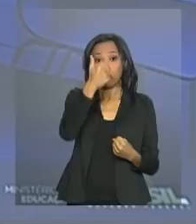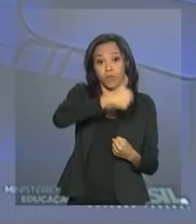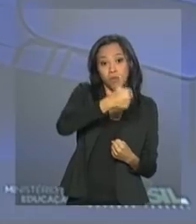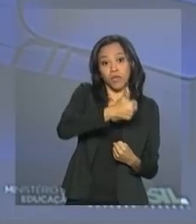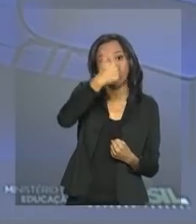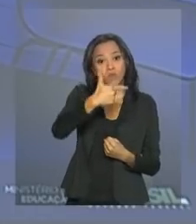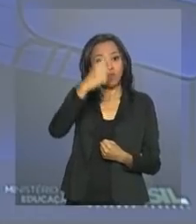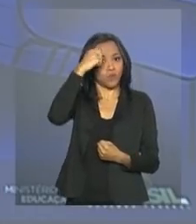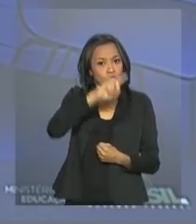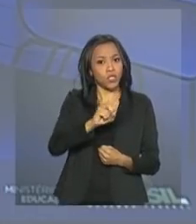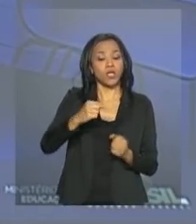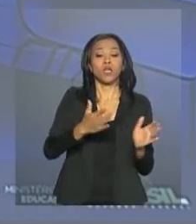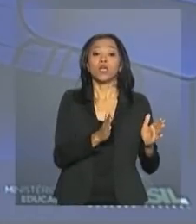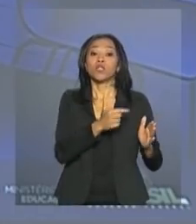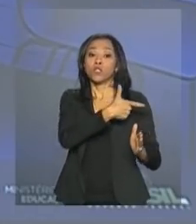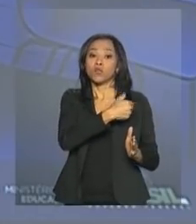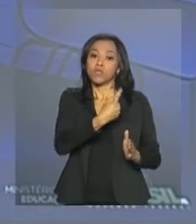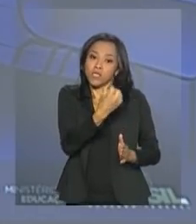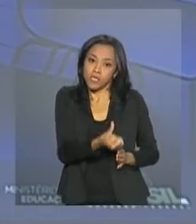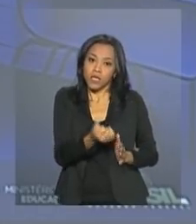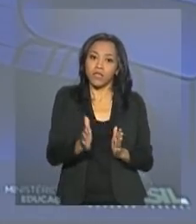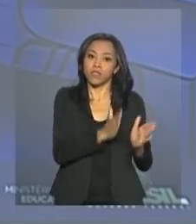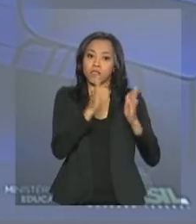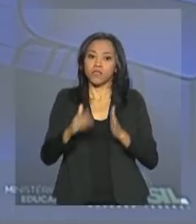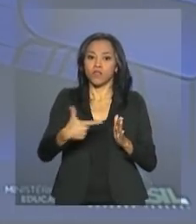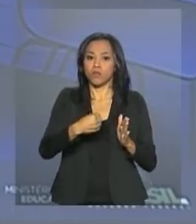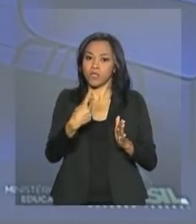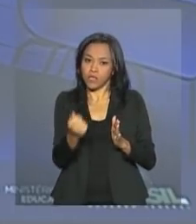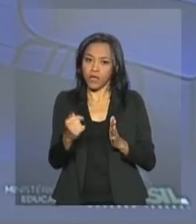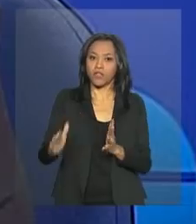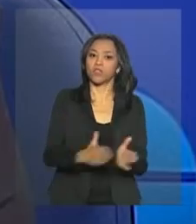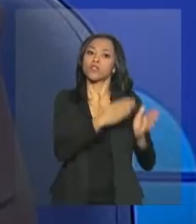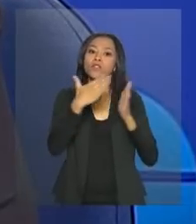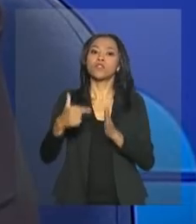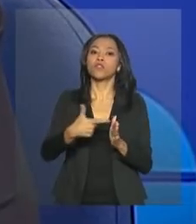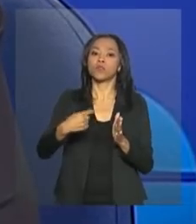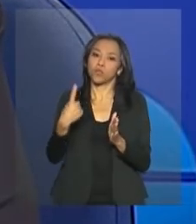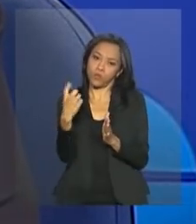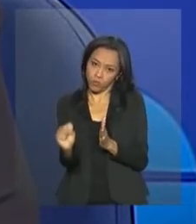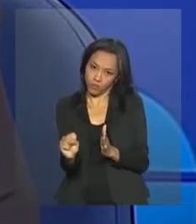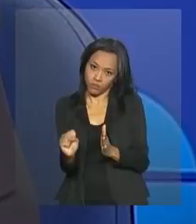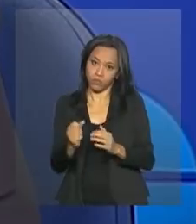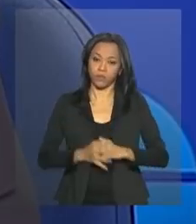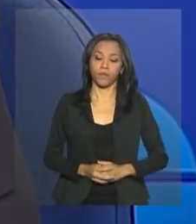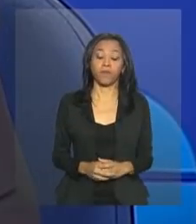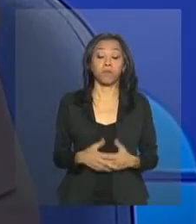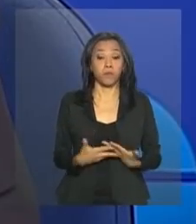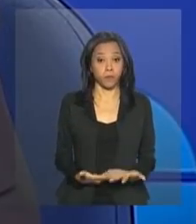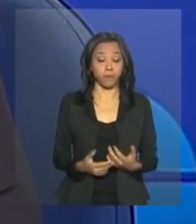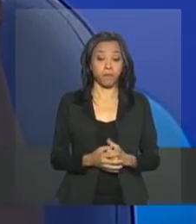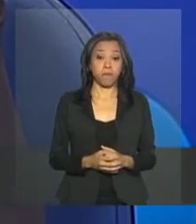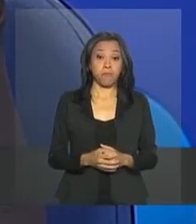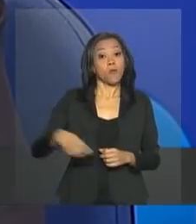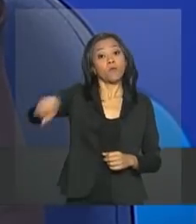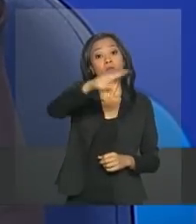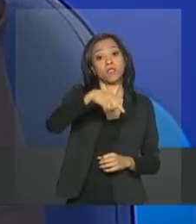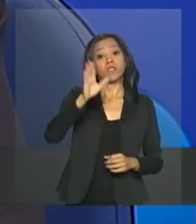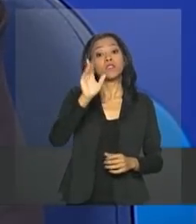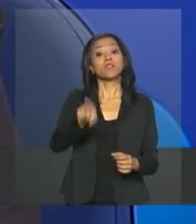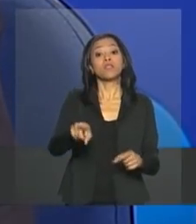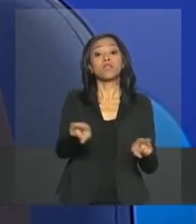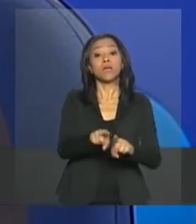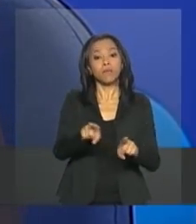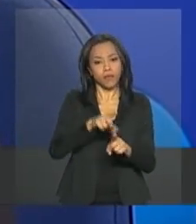dia em 2016 2017 e 2018 não é bom também os senhores estão recebendo